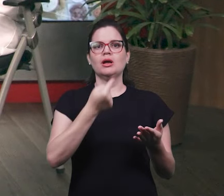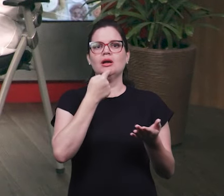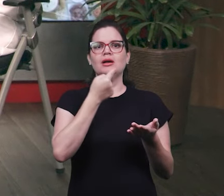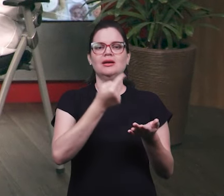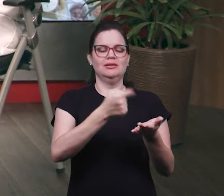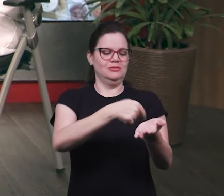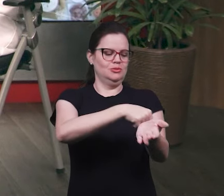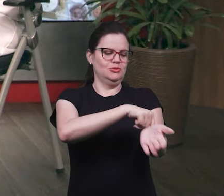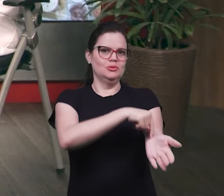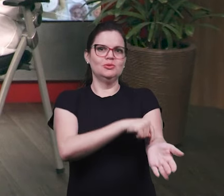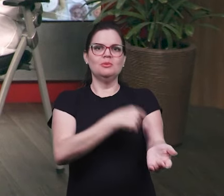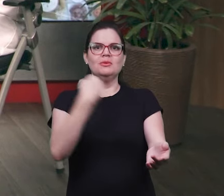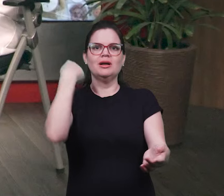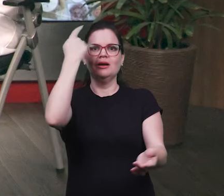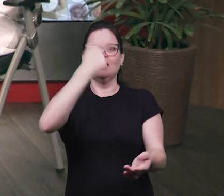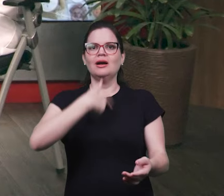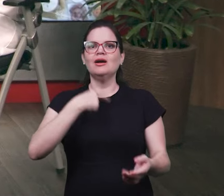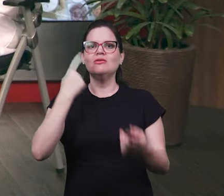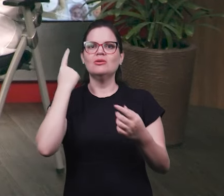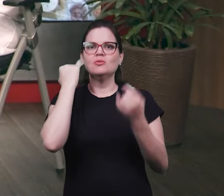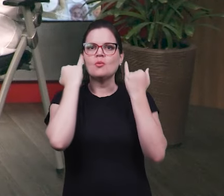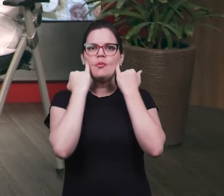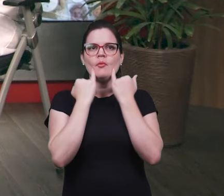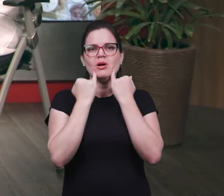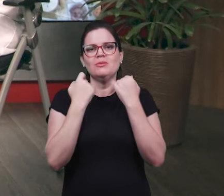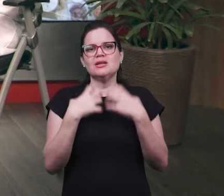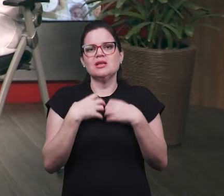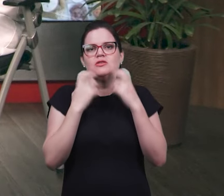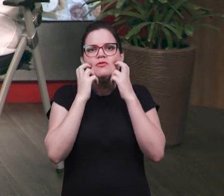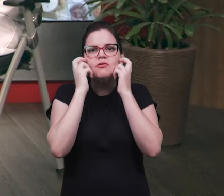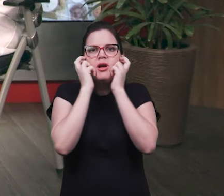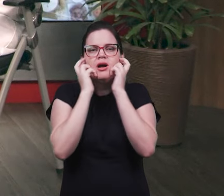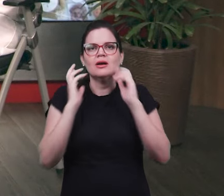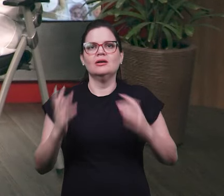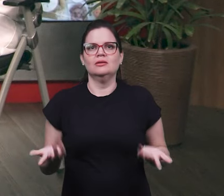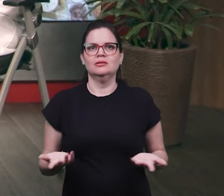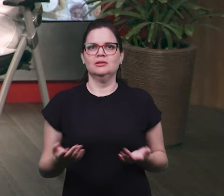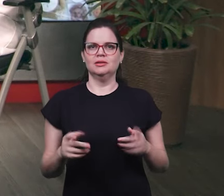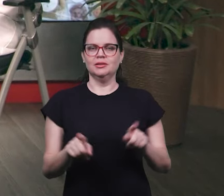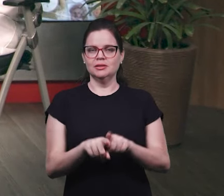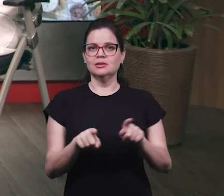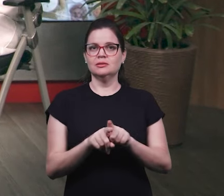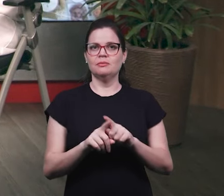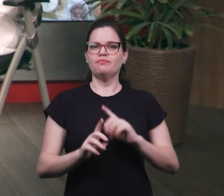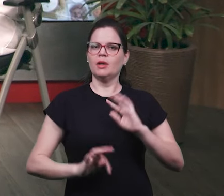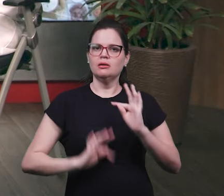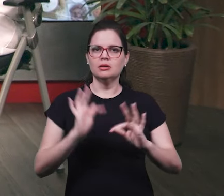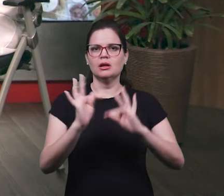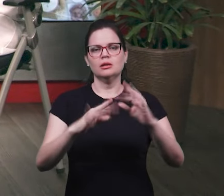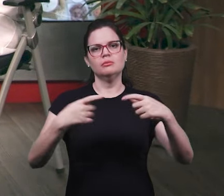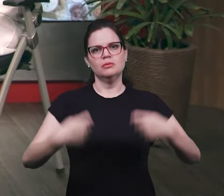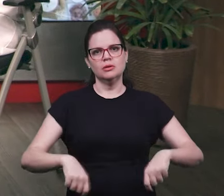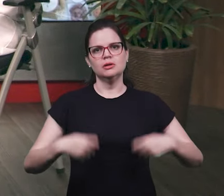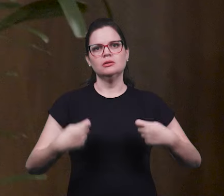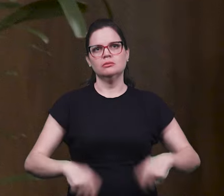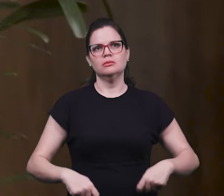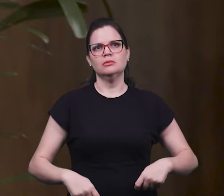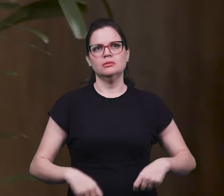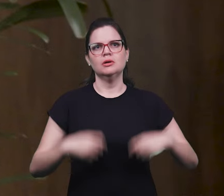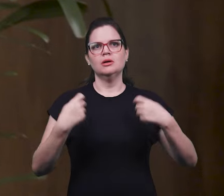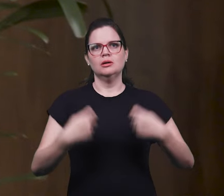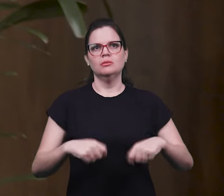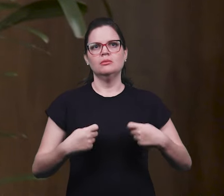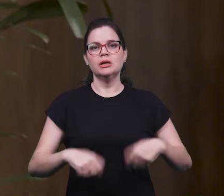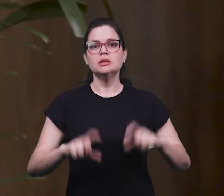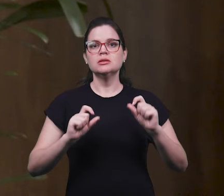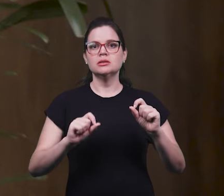doente Deus gerera um constrangimento muito grande e tratamentos eles precisam ser feitos né até mesmo para